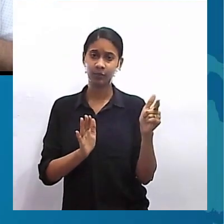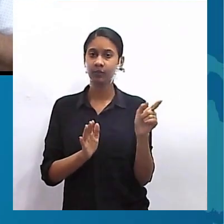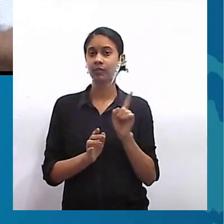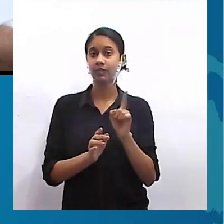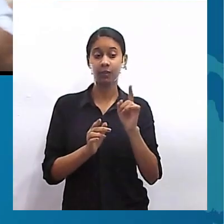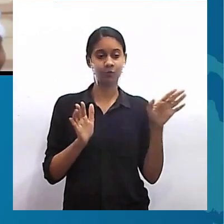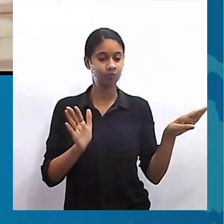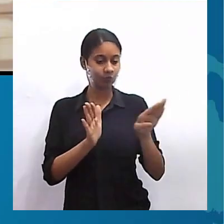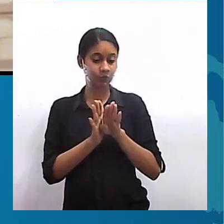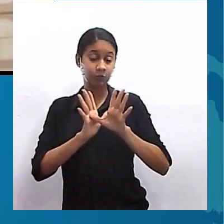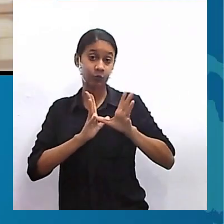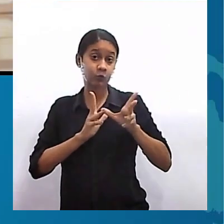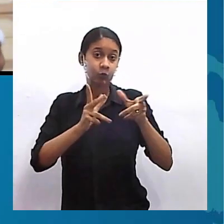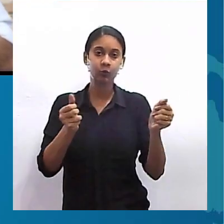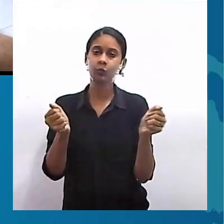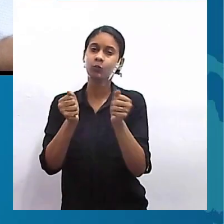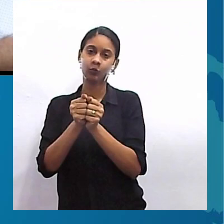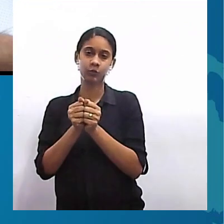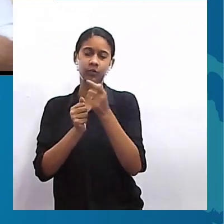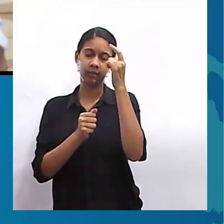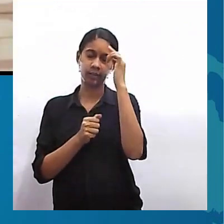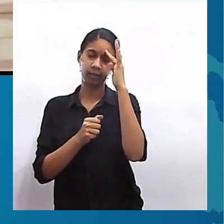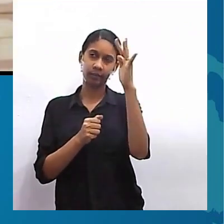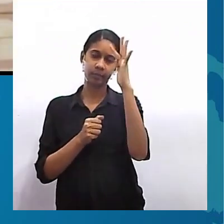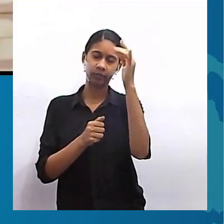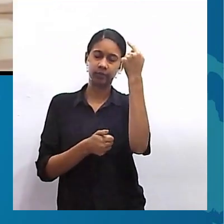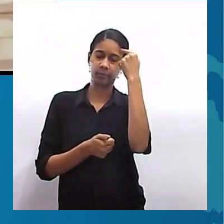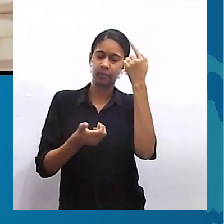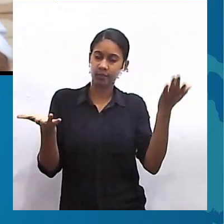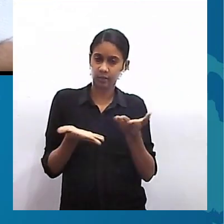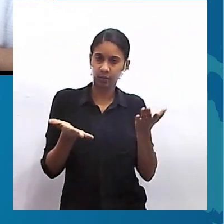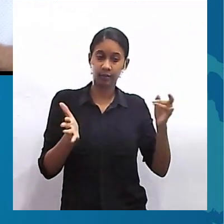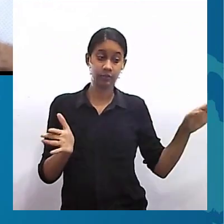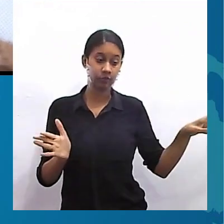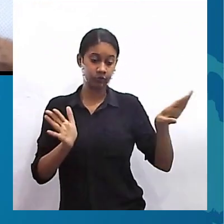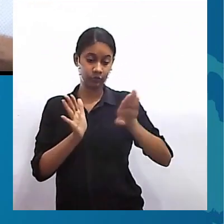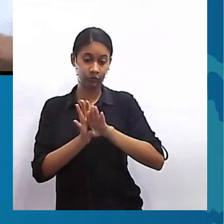cliente, recebe carga de diversos fornecedores.